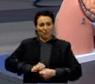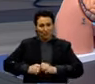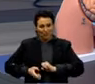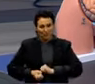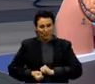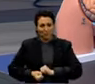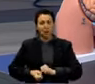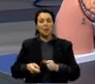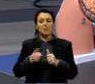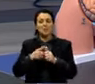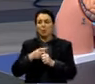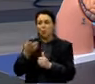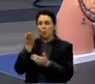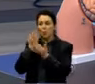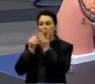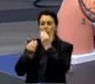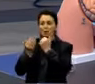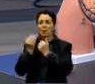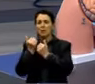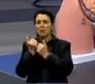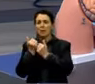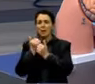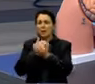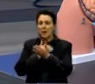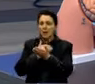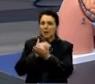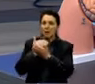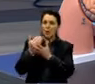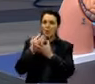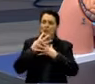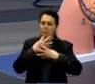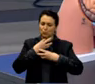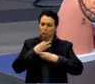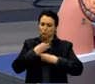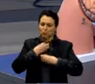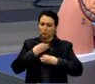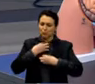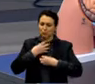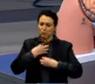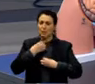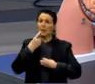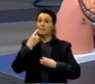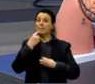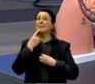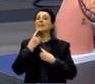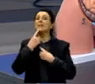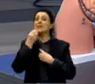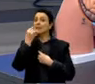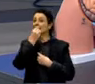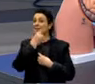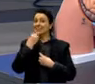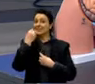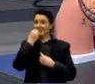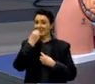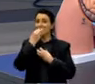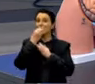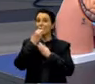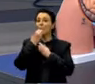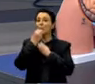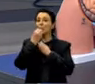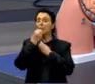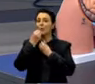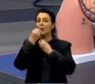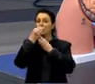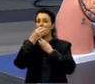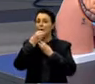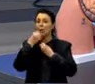o alimento, ele começa, né, a ser digerido na boca, lá nos dentes, no processo